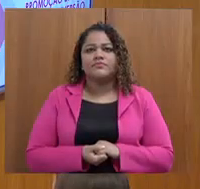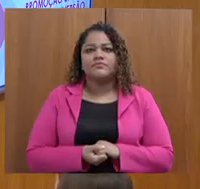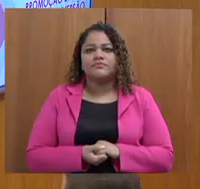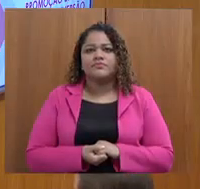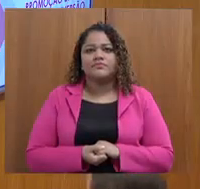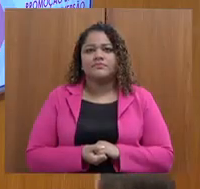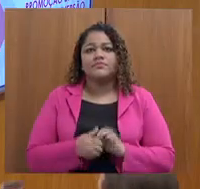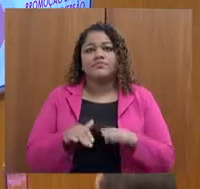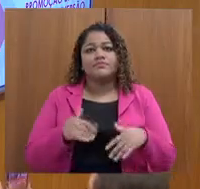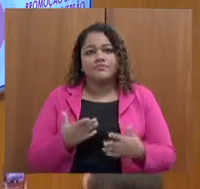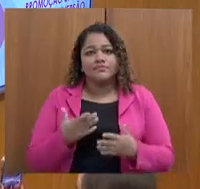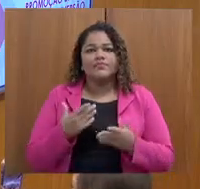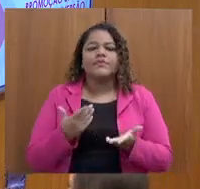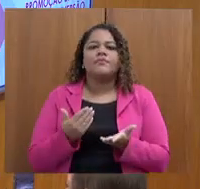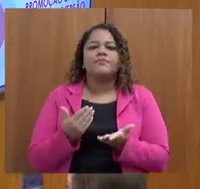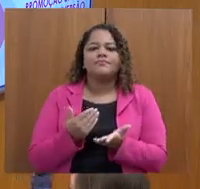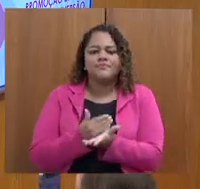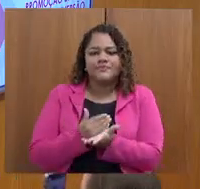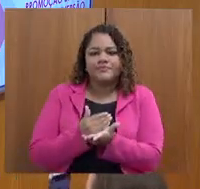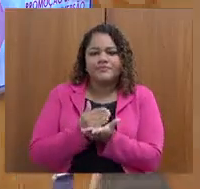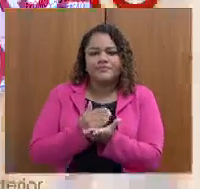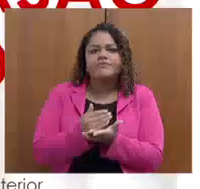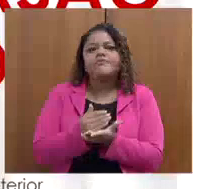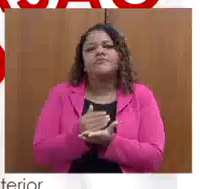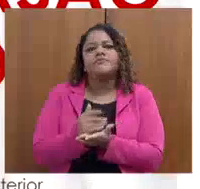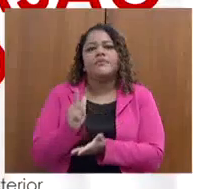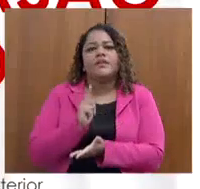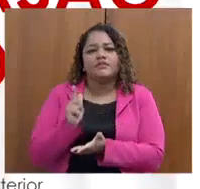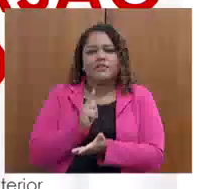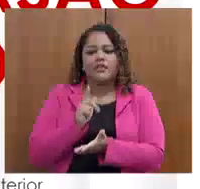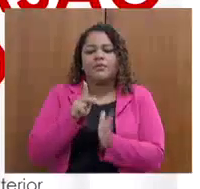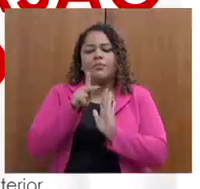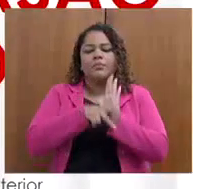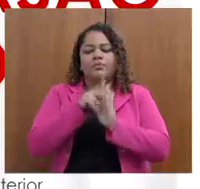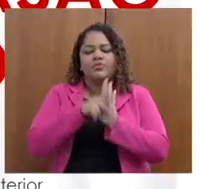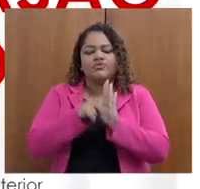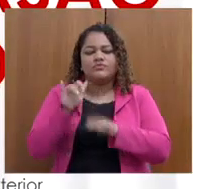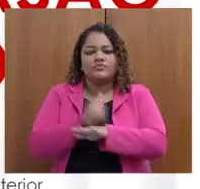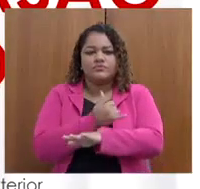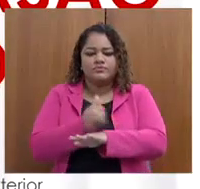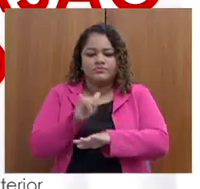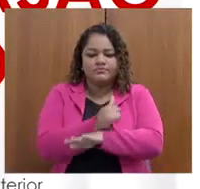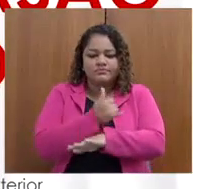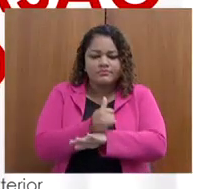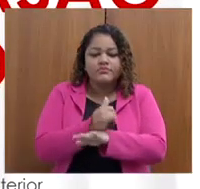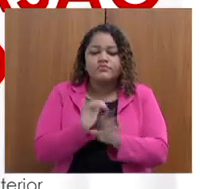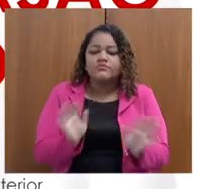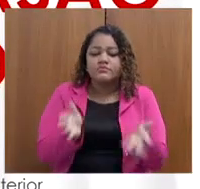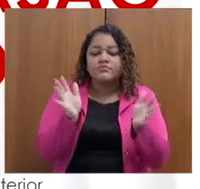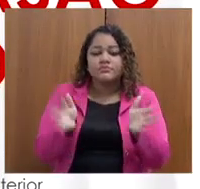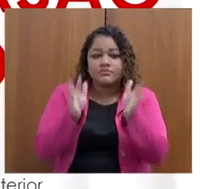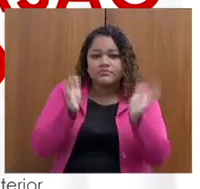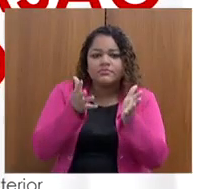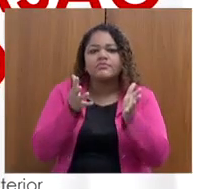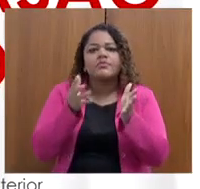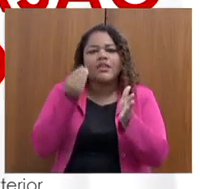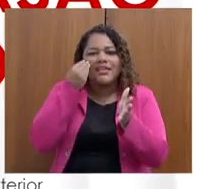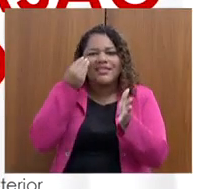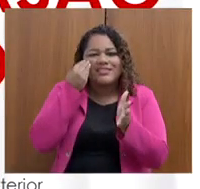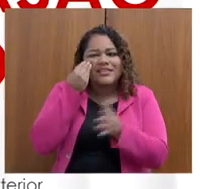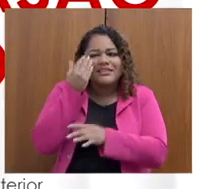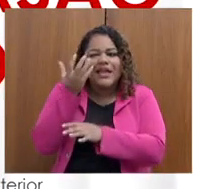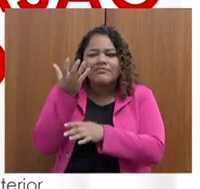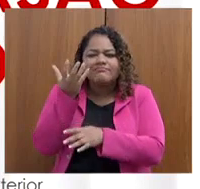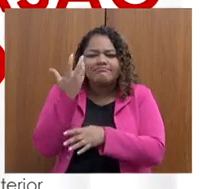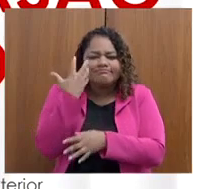bom Inicialmente vamos começar com projetos estratégico de promoção da tração de investimentos né E